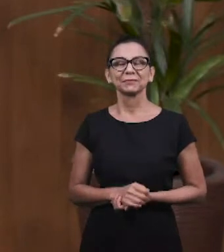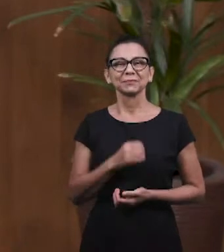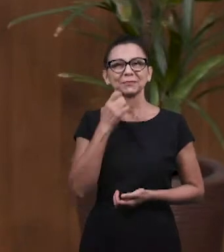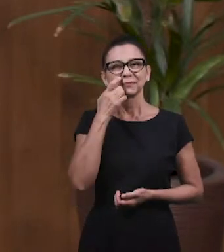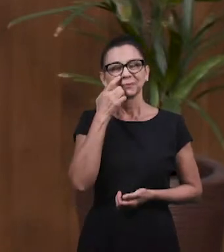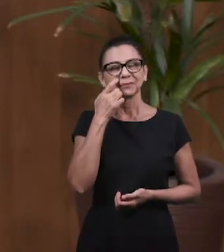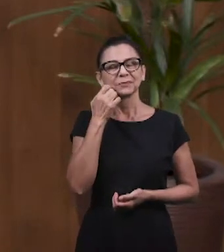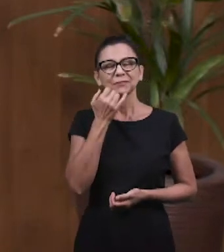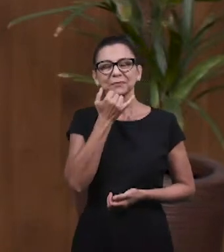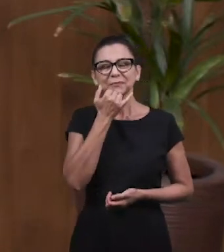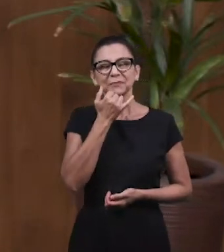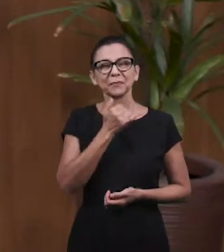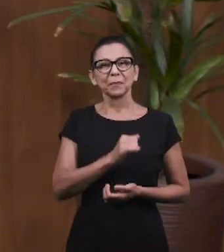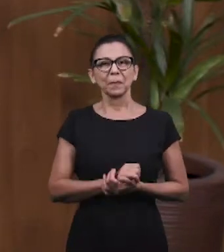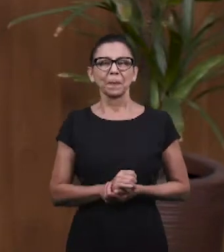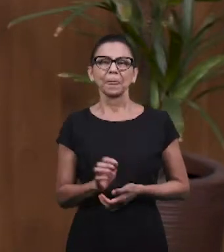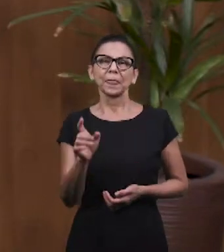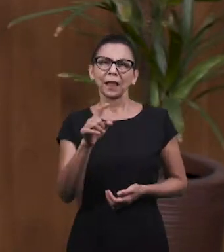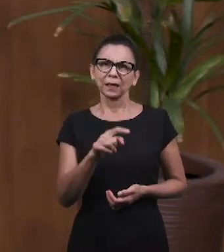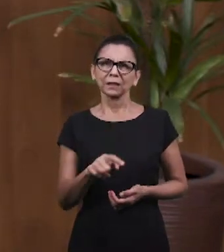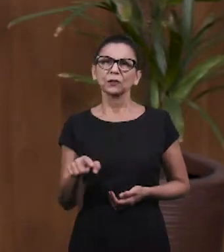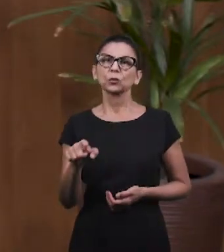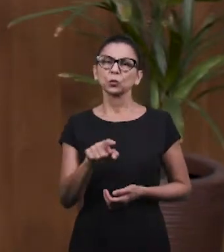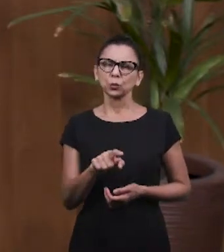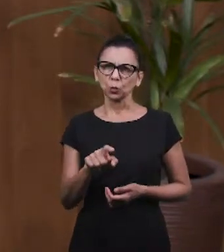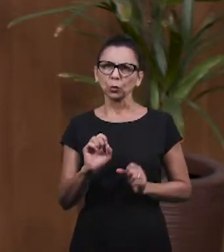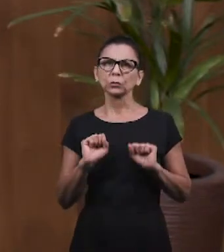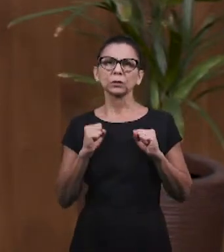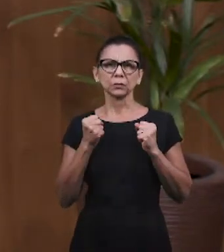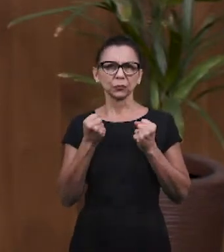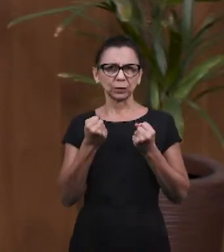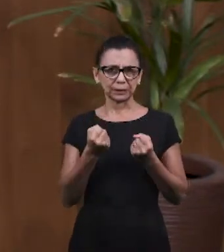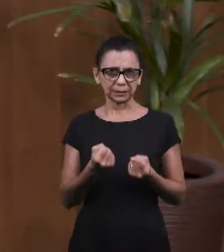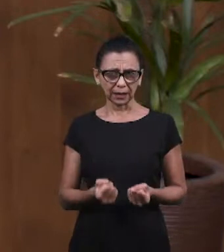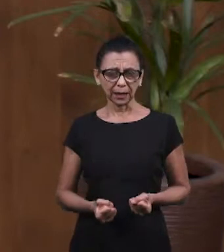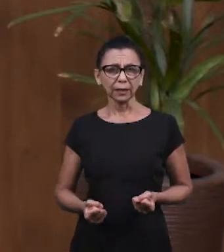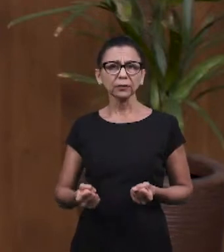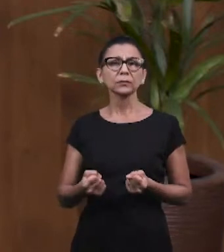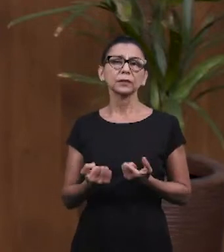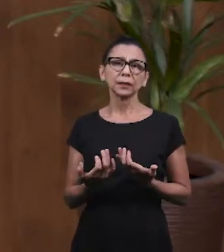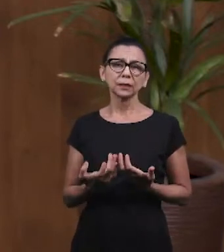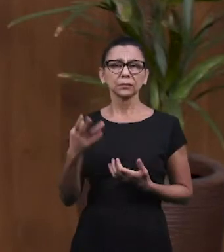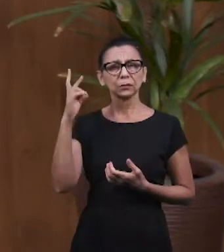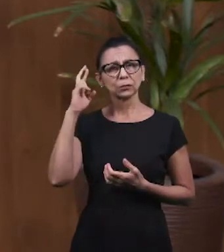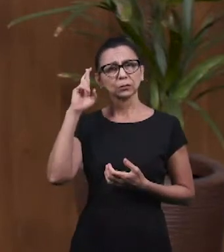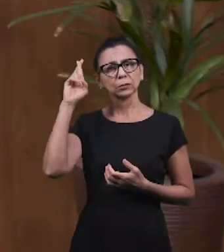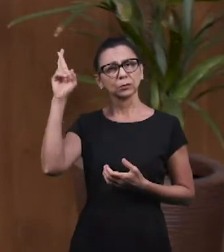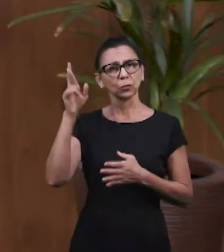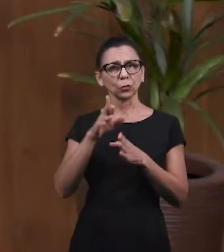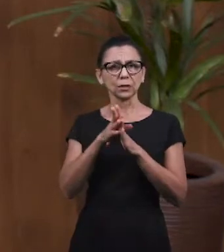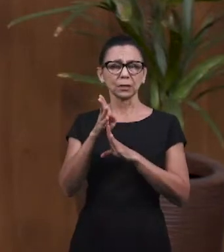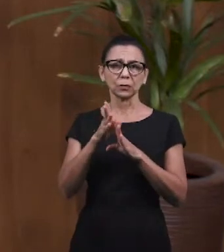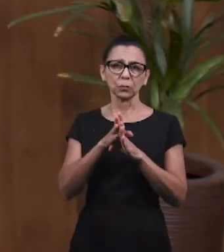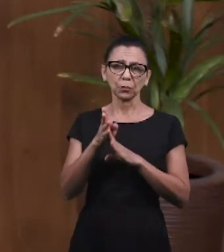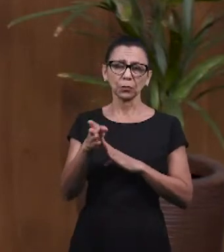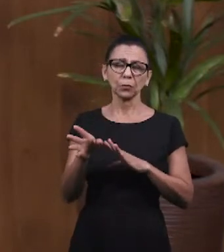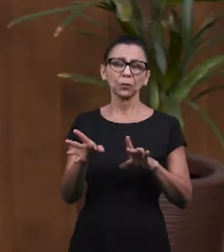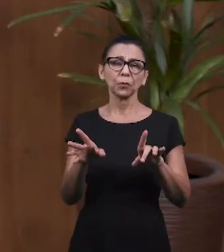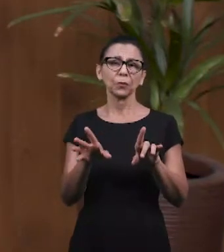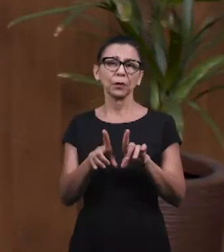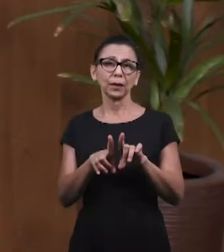irmãos, naturalmente, e as igrejas fizeram os estudos conforme a recomendação que foi dada, né? Que as respostas seriam